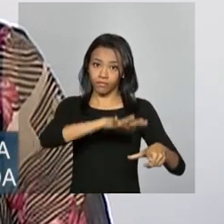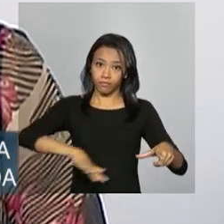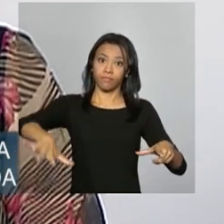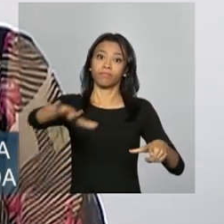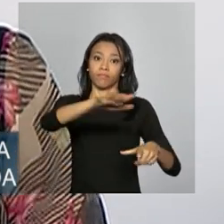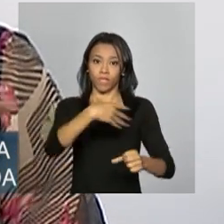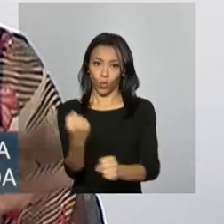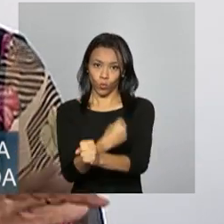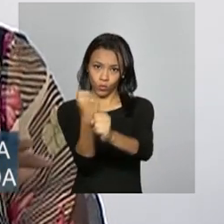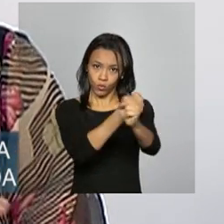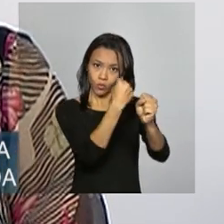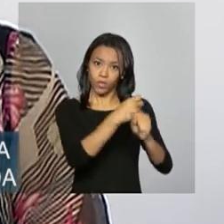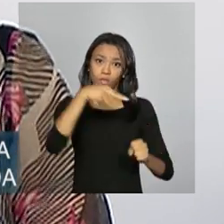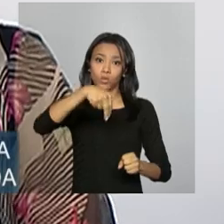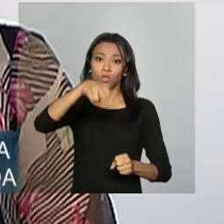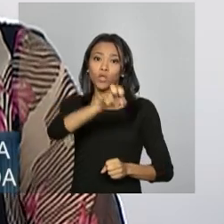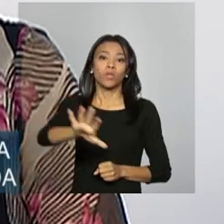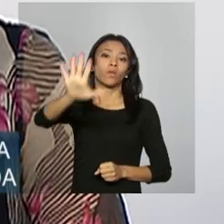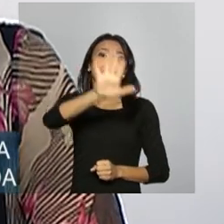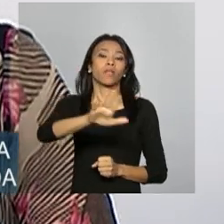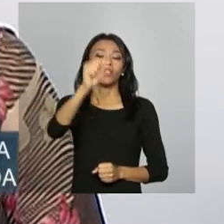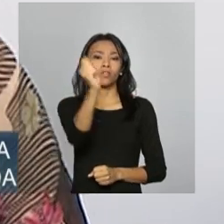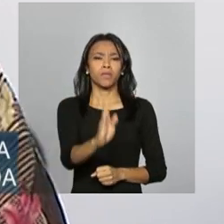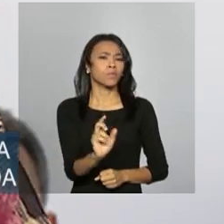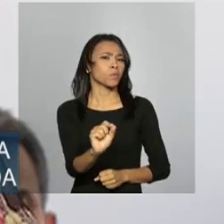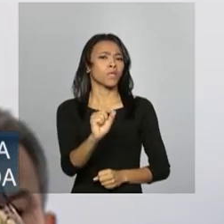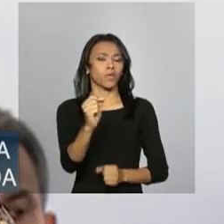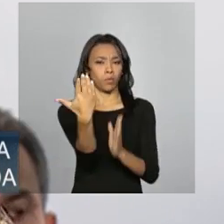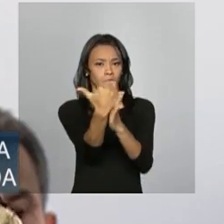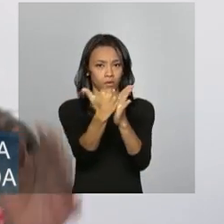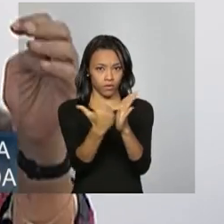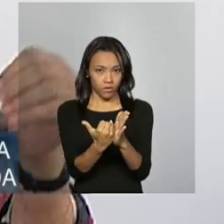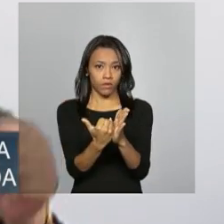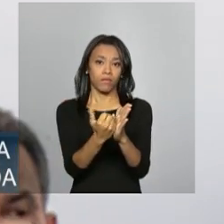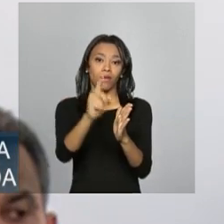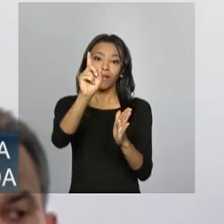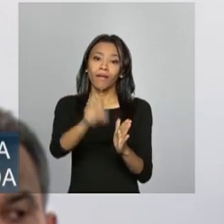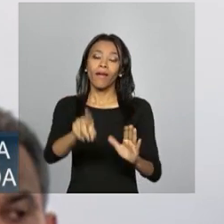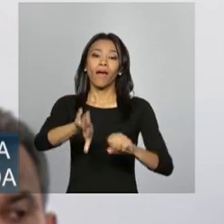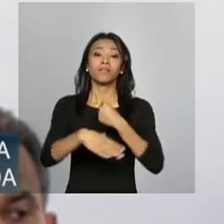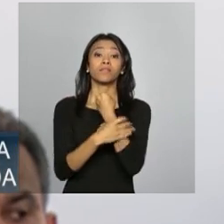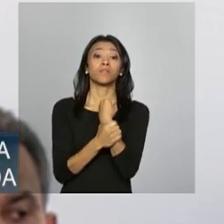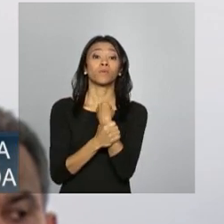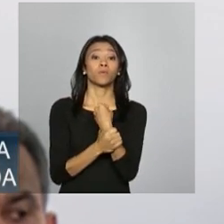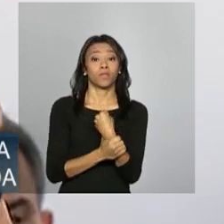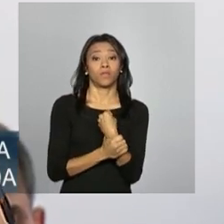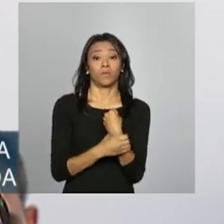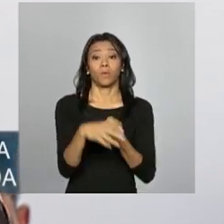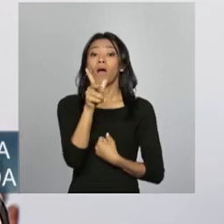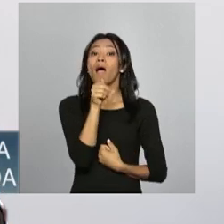aqui no Nordeste do Brasil um programa que é a garantia de água, que é a